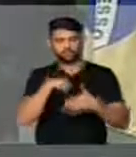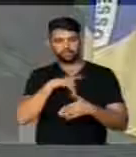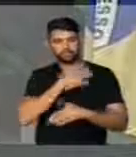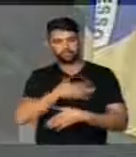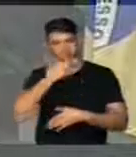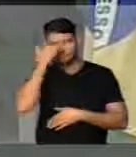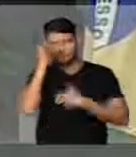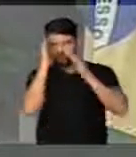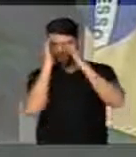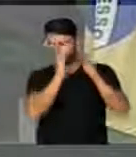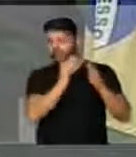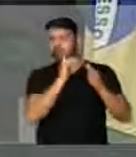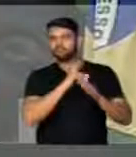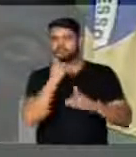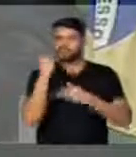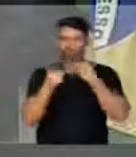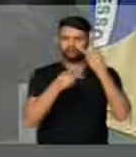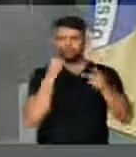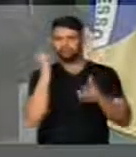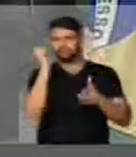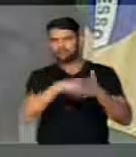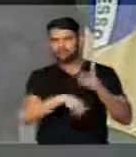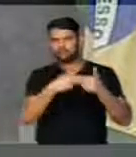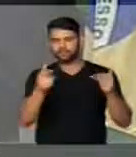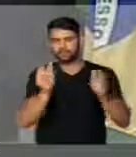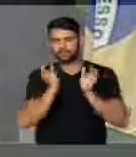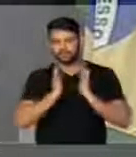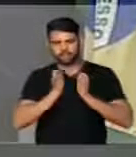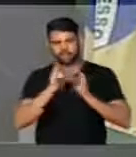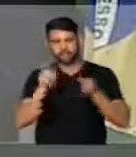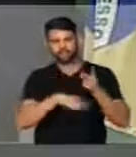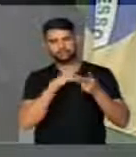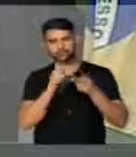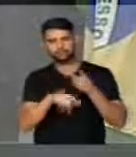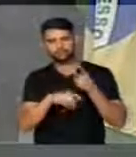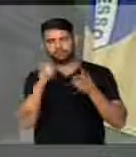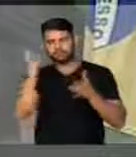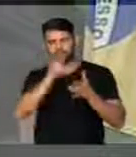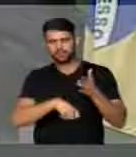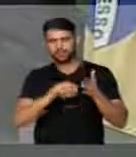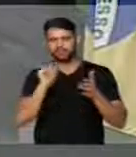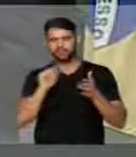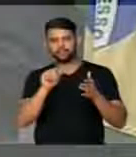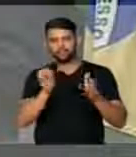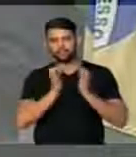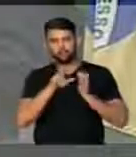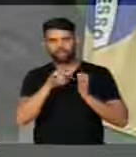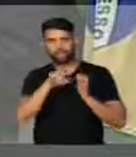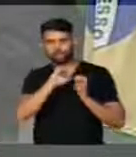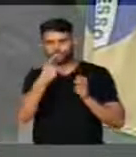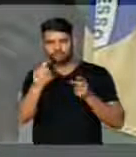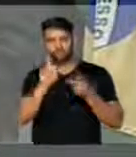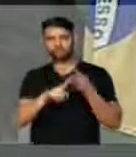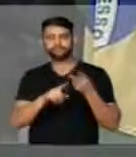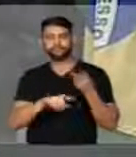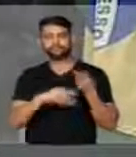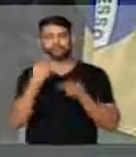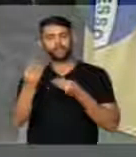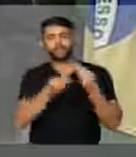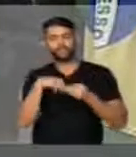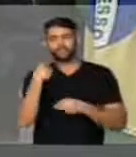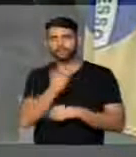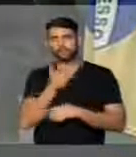grande respeito, falando em taxação de grandes fortunas, em taxação de heranças, como